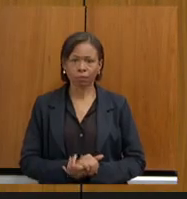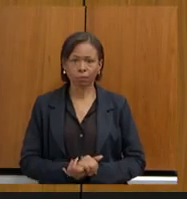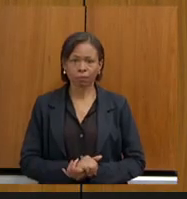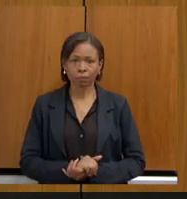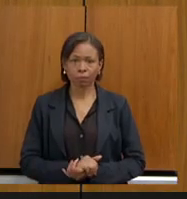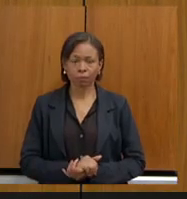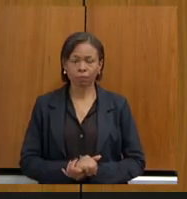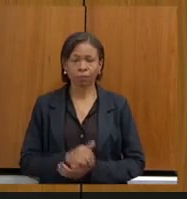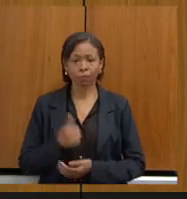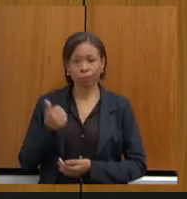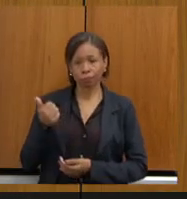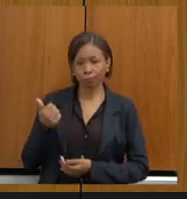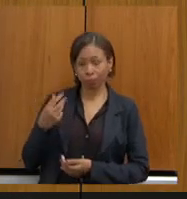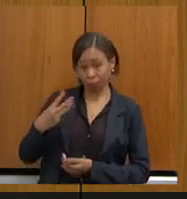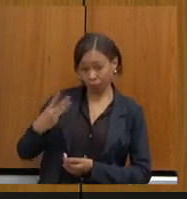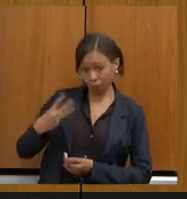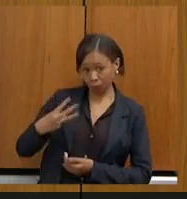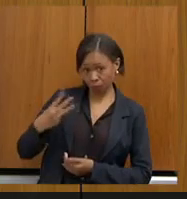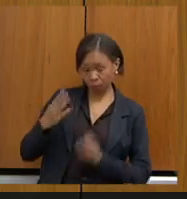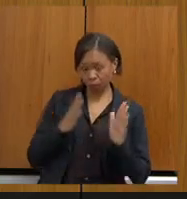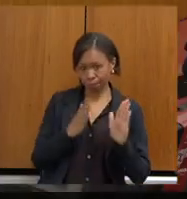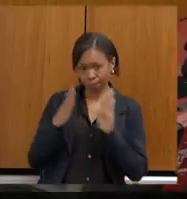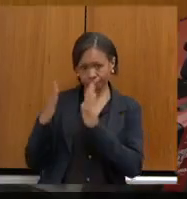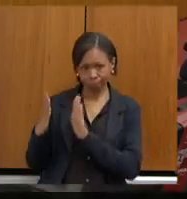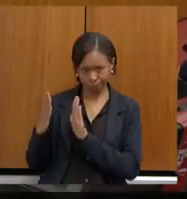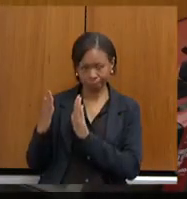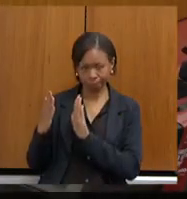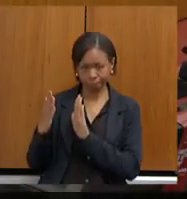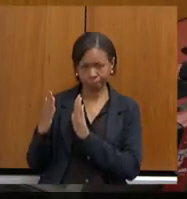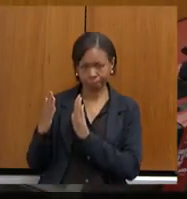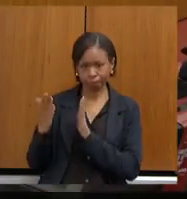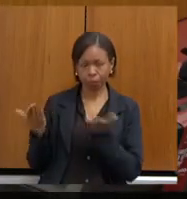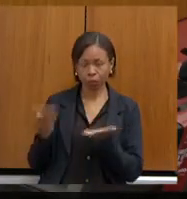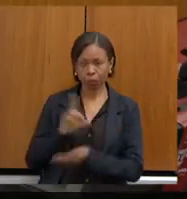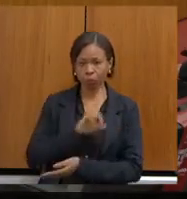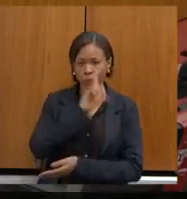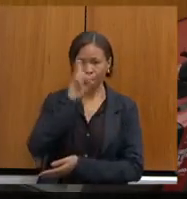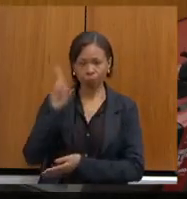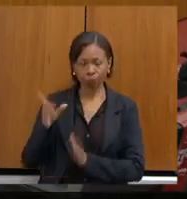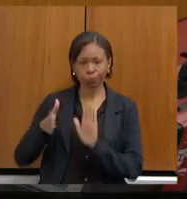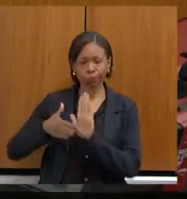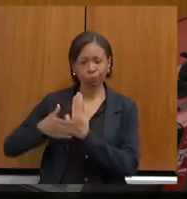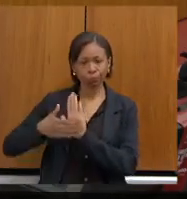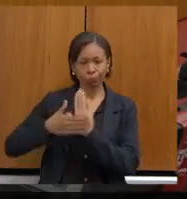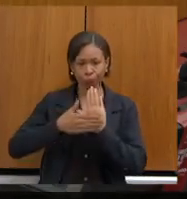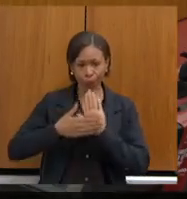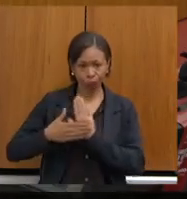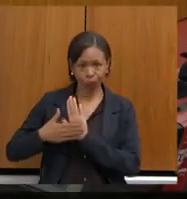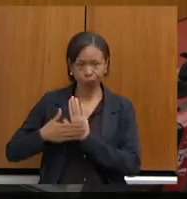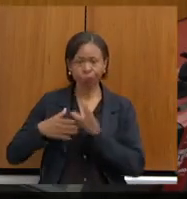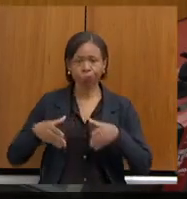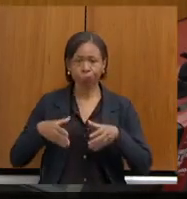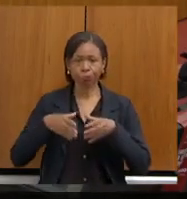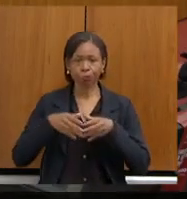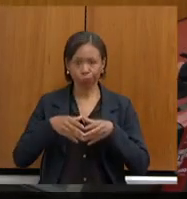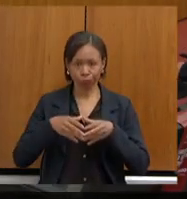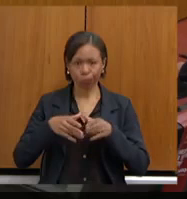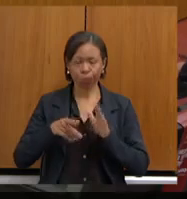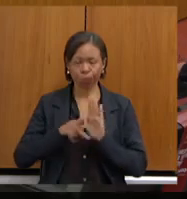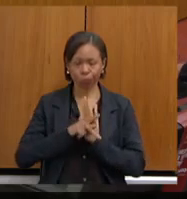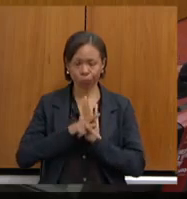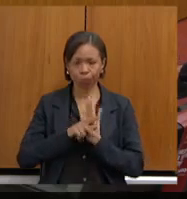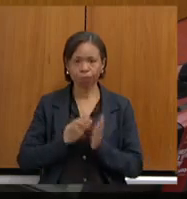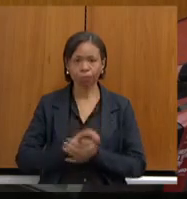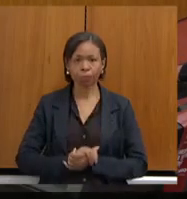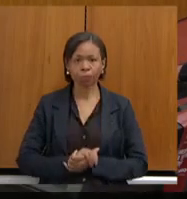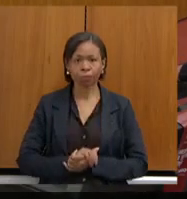e passa-se a terceira fase do do dia que compreende o receber a discussão EA votação de proposições da comissão presidência passa